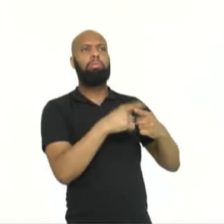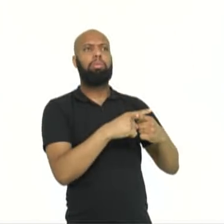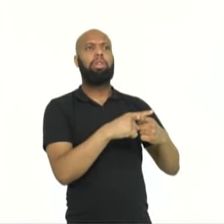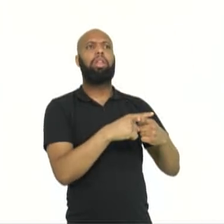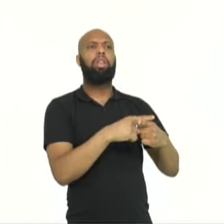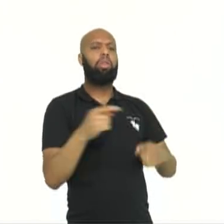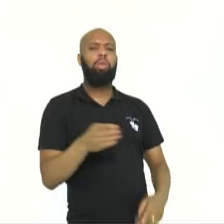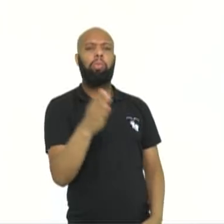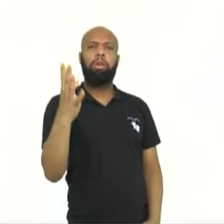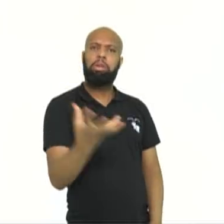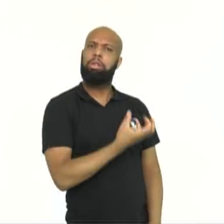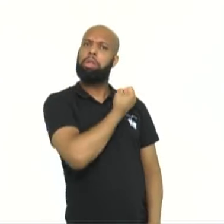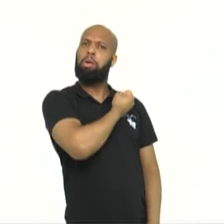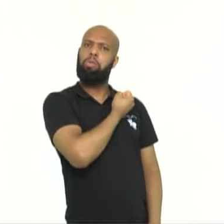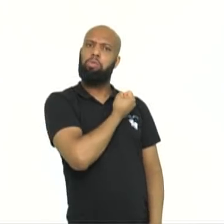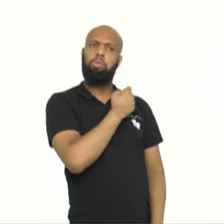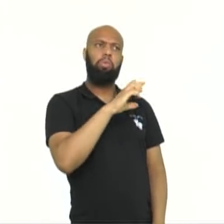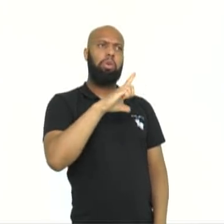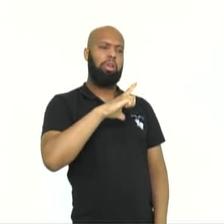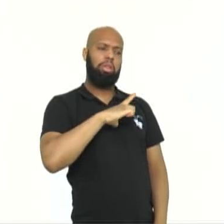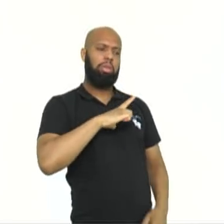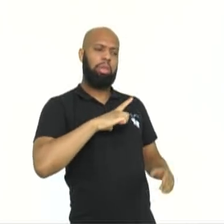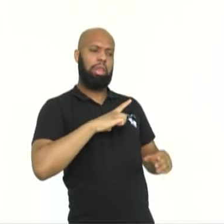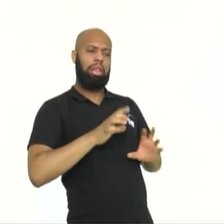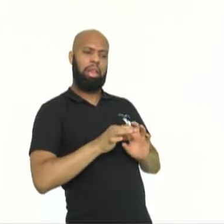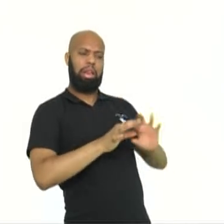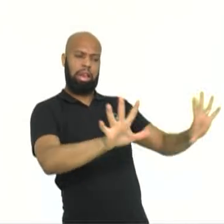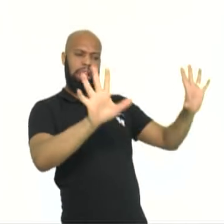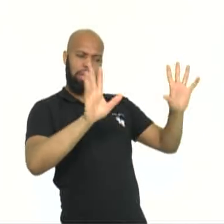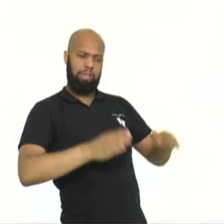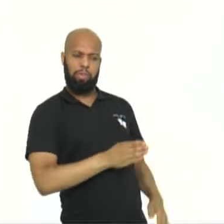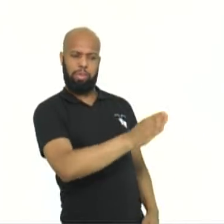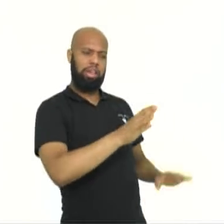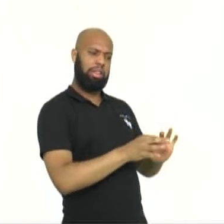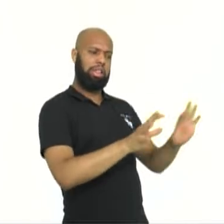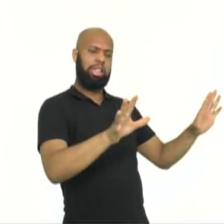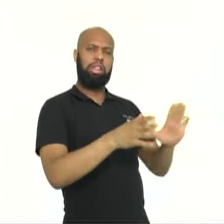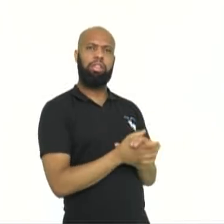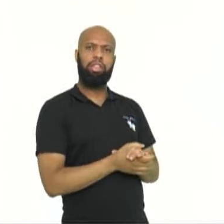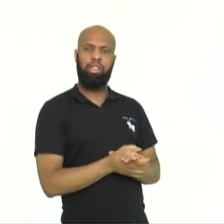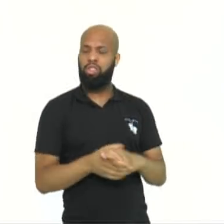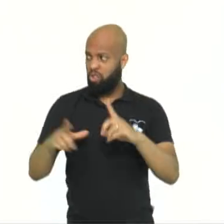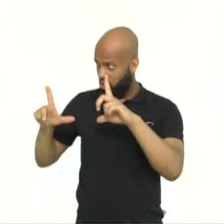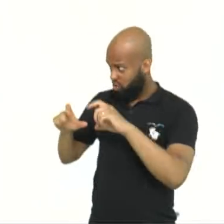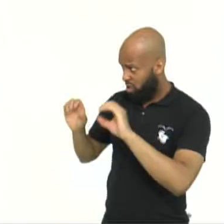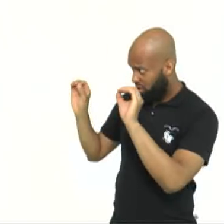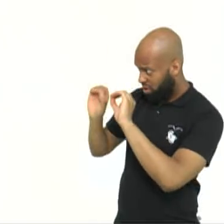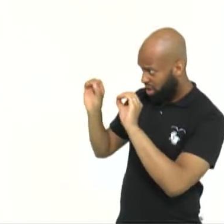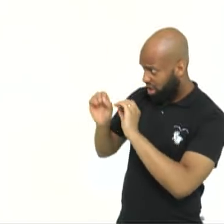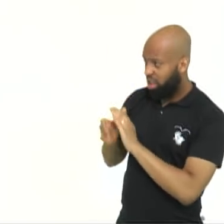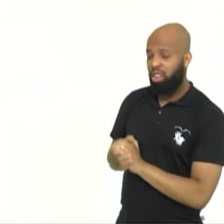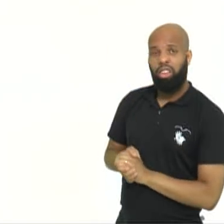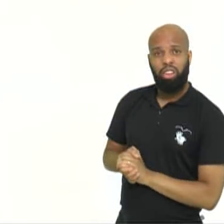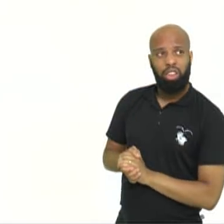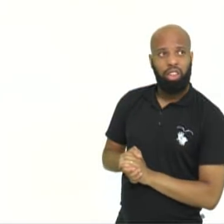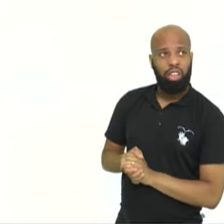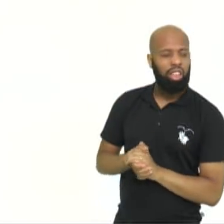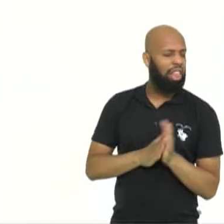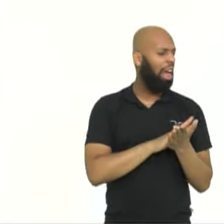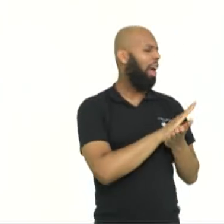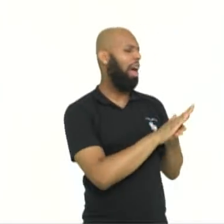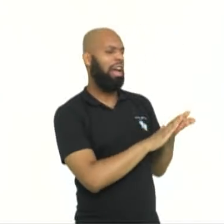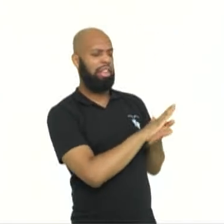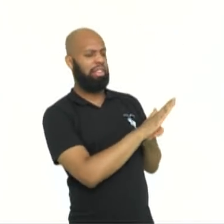me salvado que deixei o bicho ir embora. E não tirou nenhuma foto?